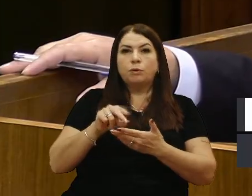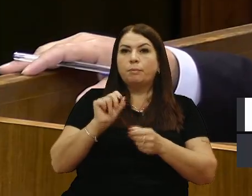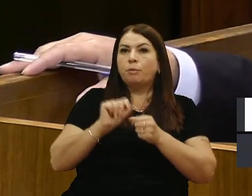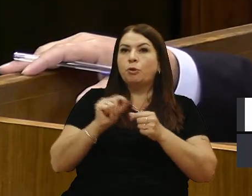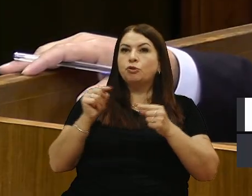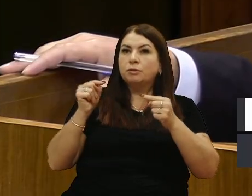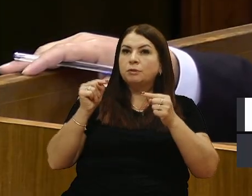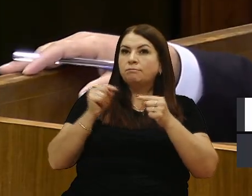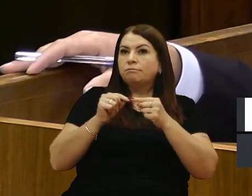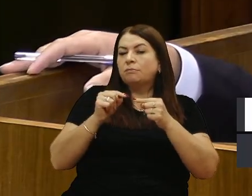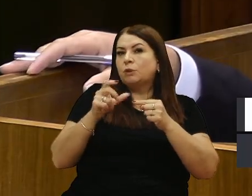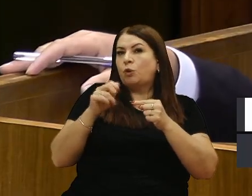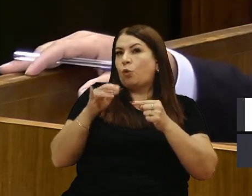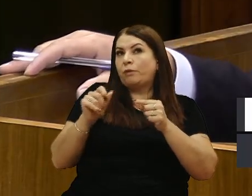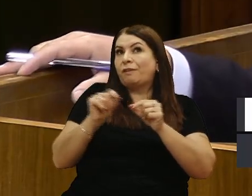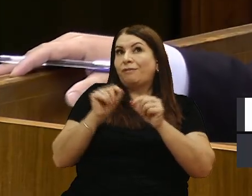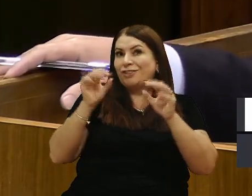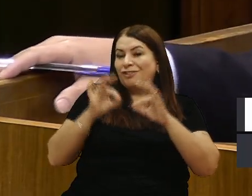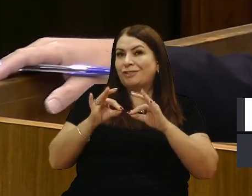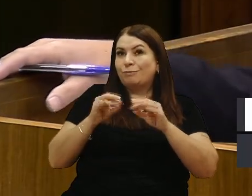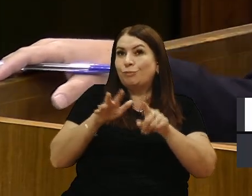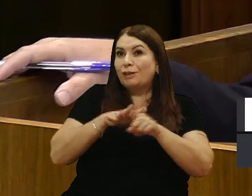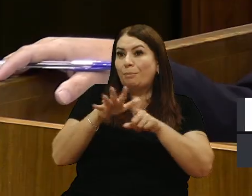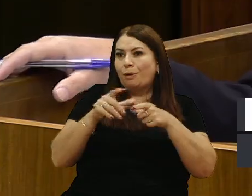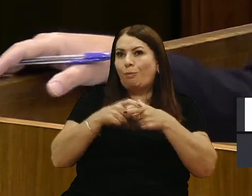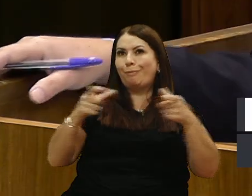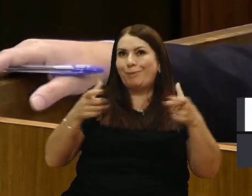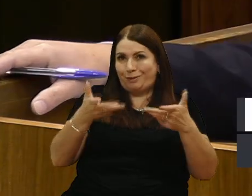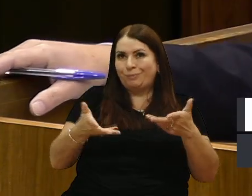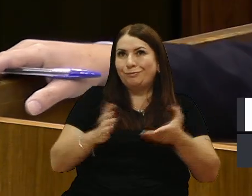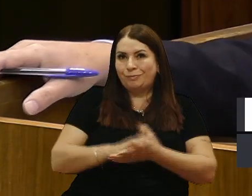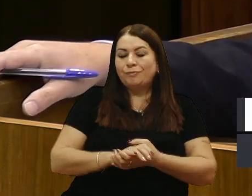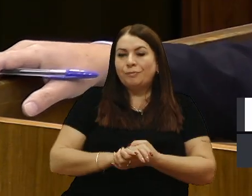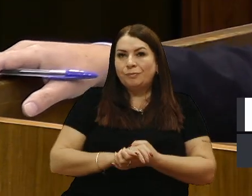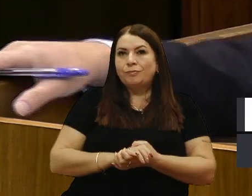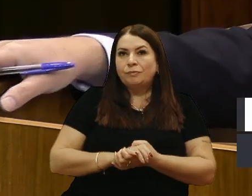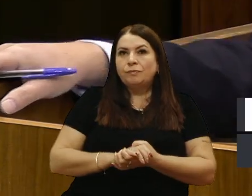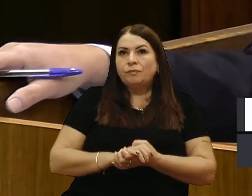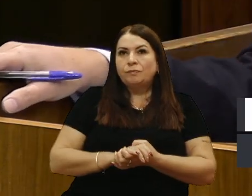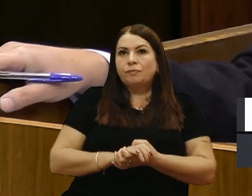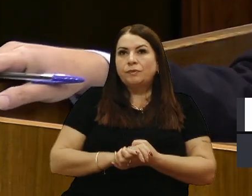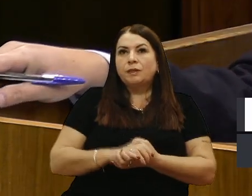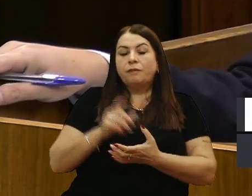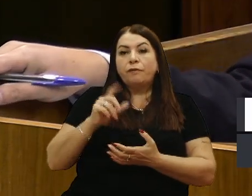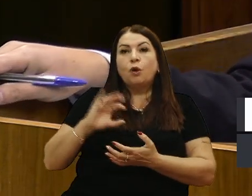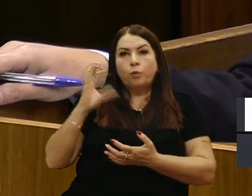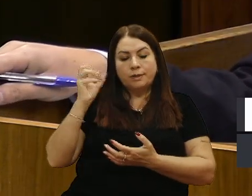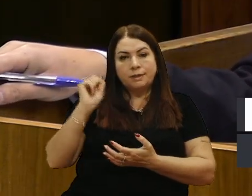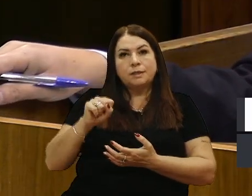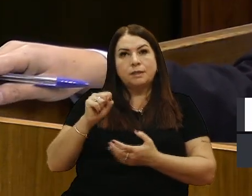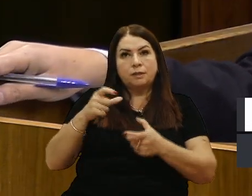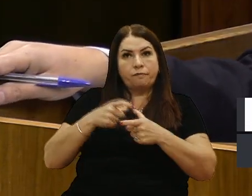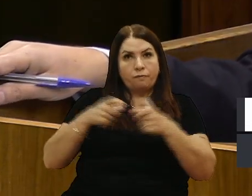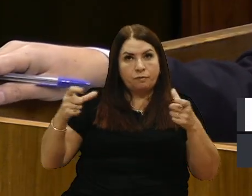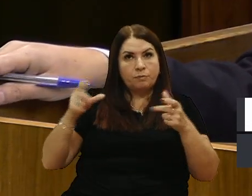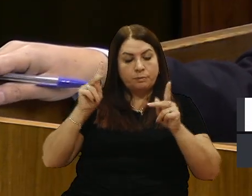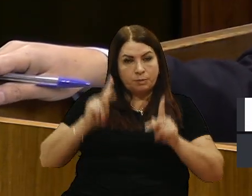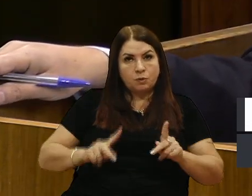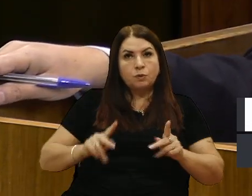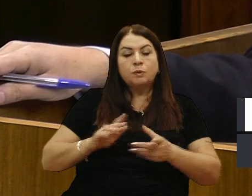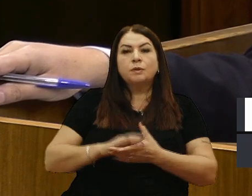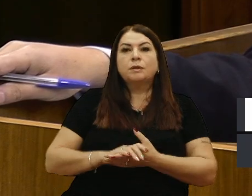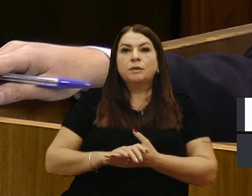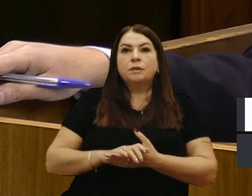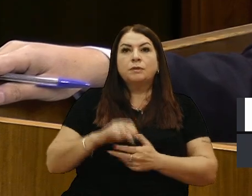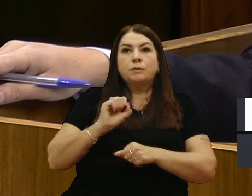fechar, porque a demanda aumentou. Então, vai acontecer sim um volume de pessoas que